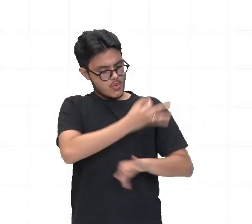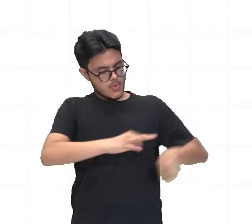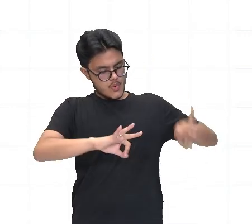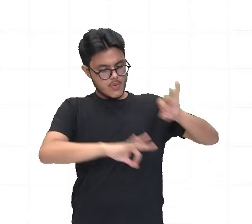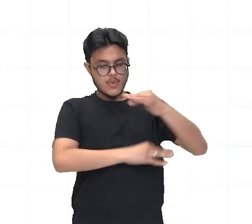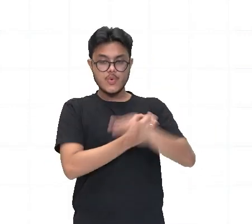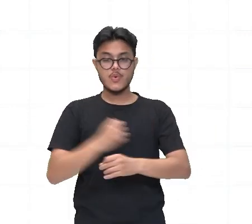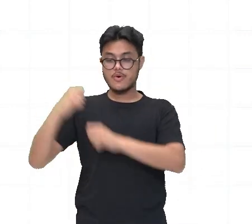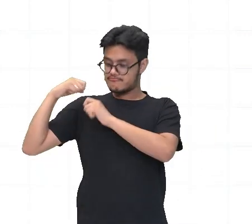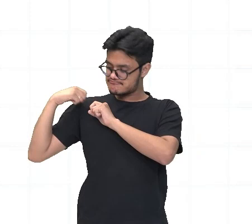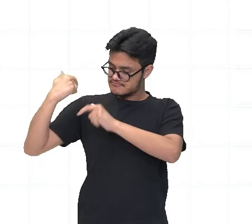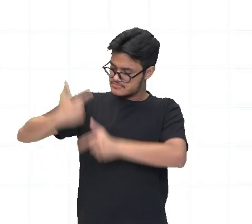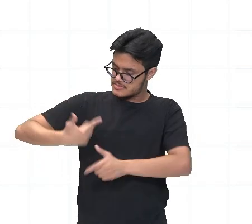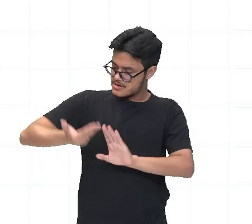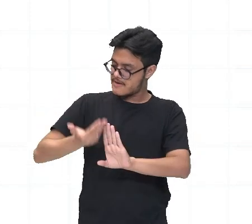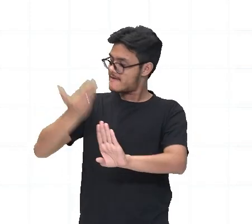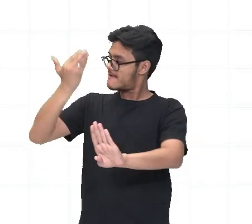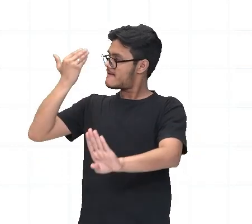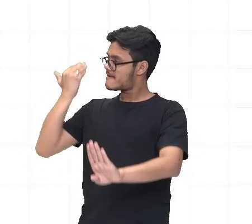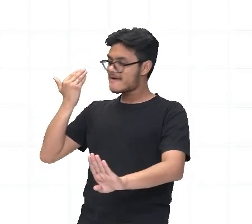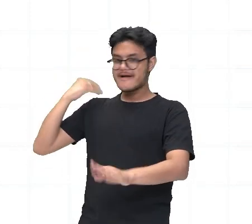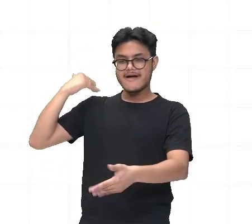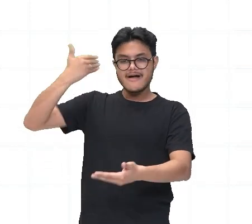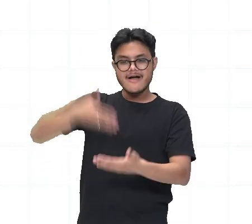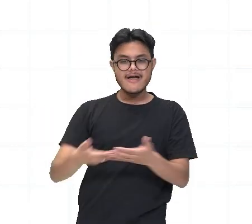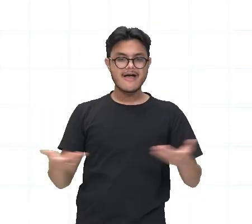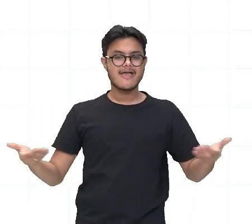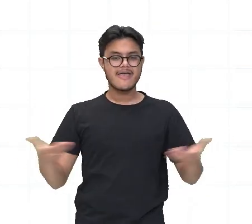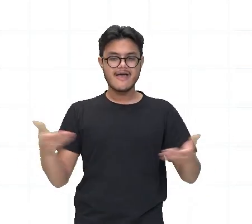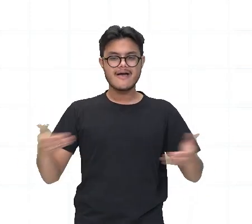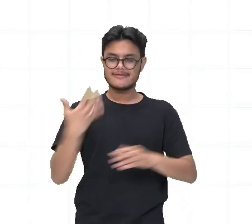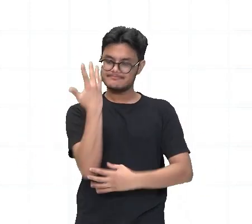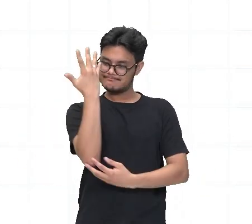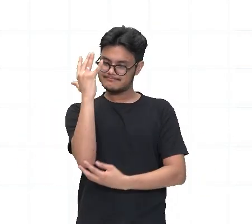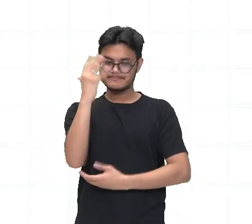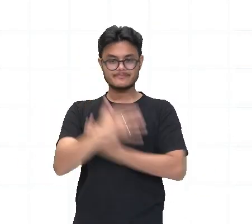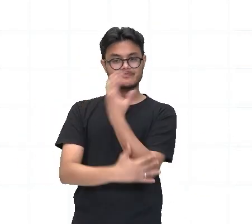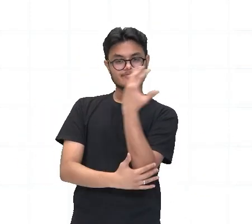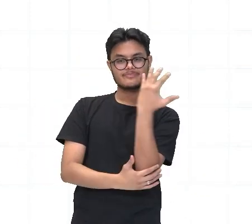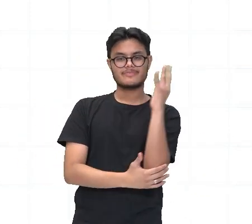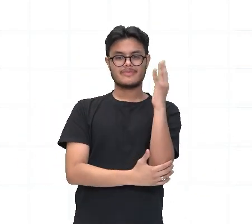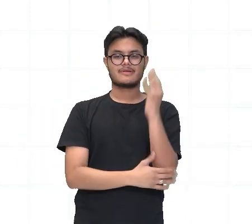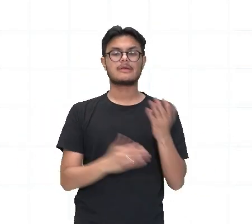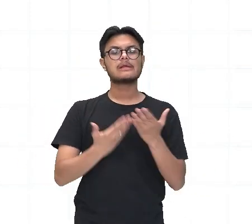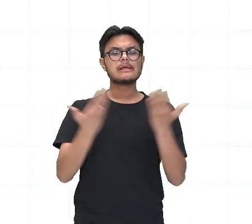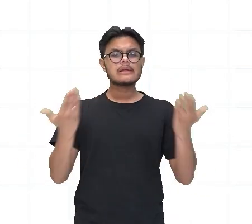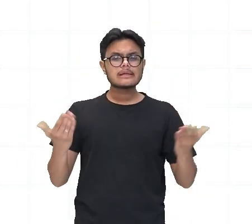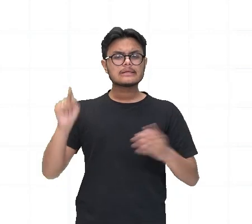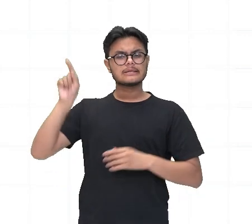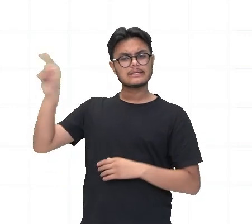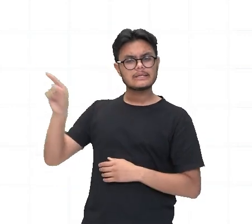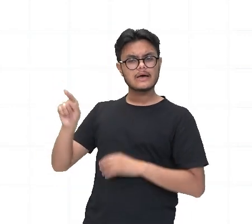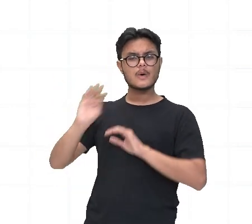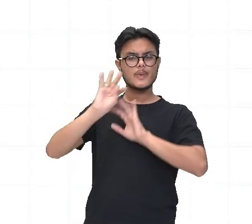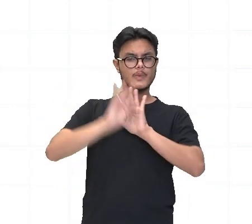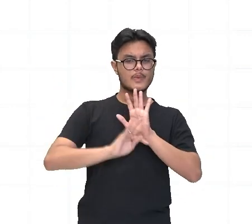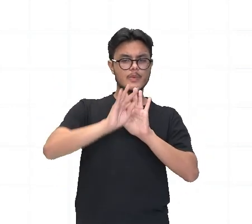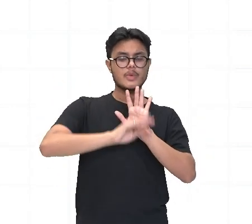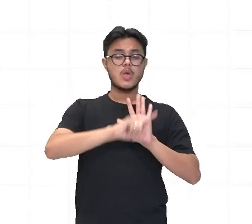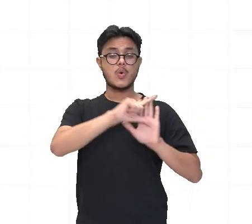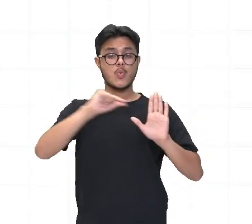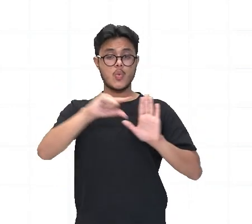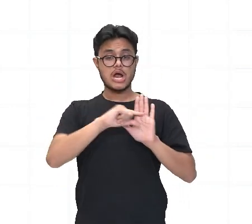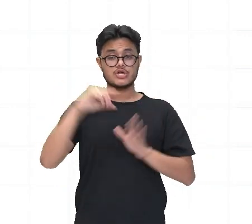do passado e tendências atuais em diálogo com a natureza. Então, sobre isso, né, um exemplo de um artigo de